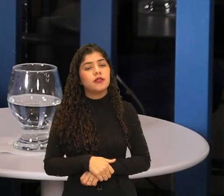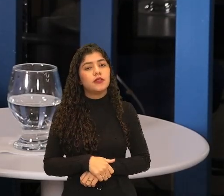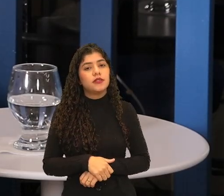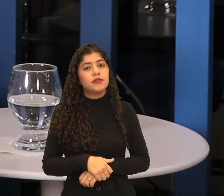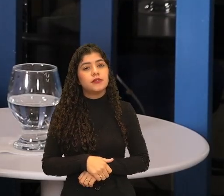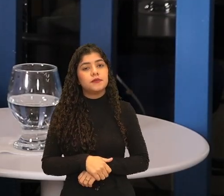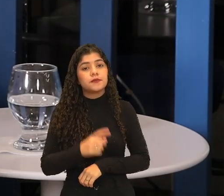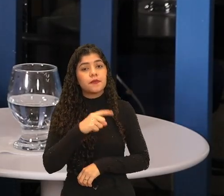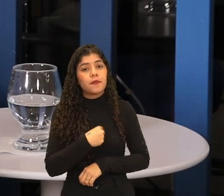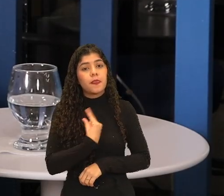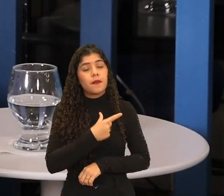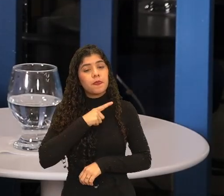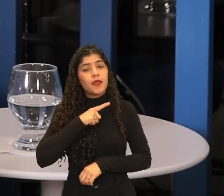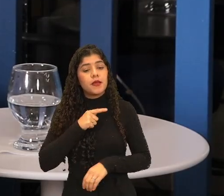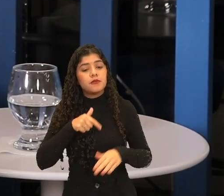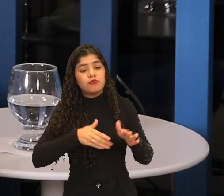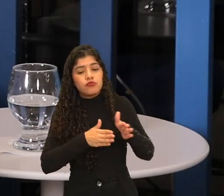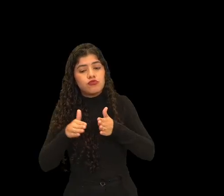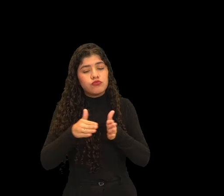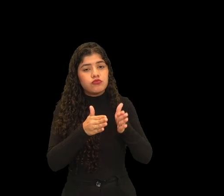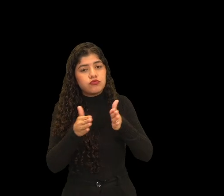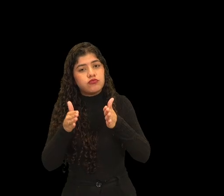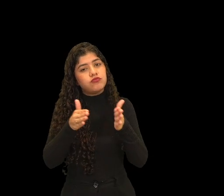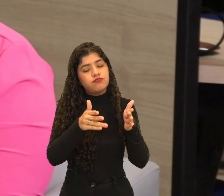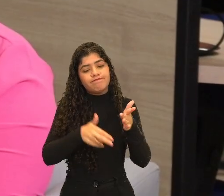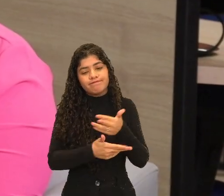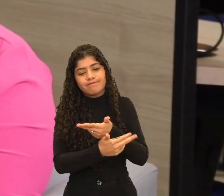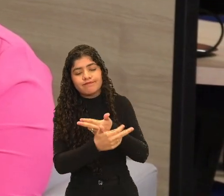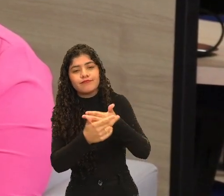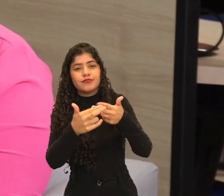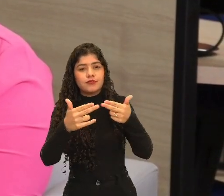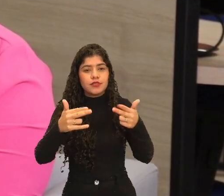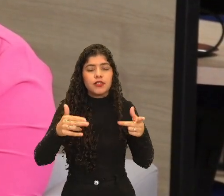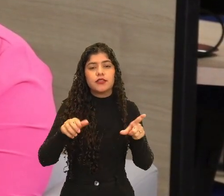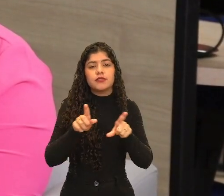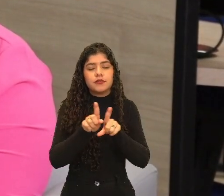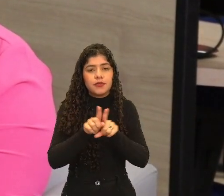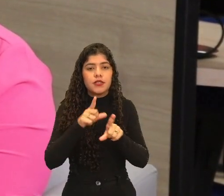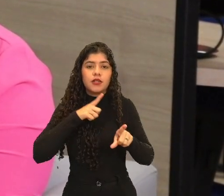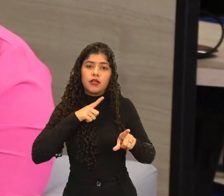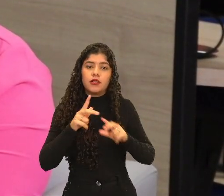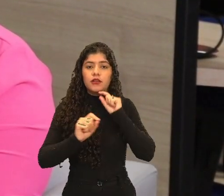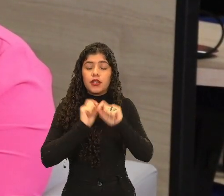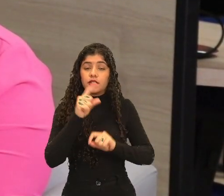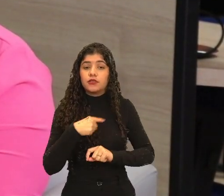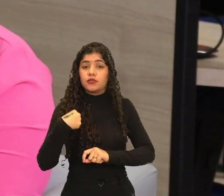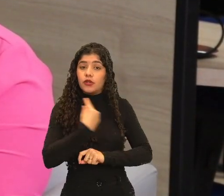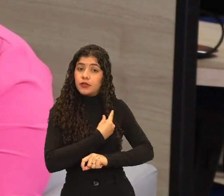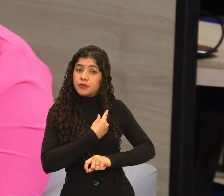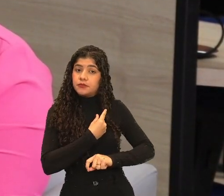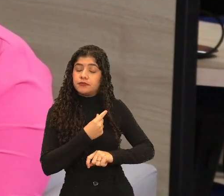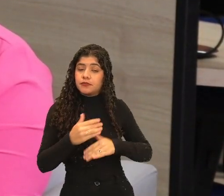11, então a gente já trilhou muitos caminhos e tem mães que estão chegando hoje, né, e estão daquela forma como a gente estava lá